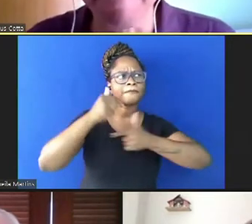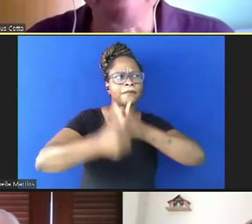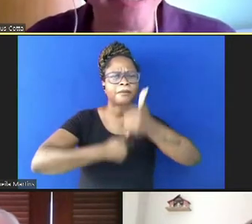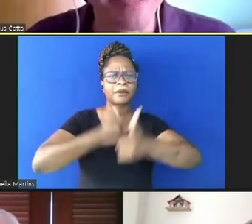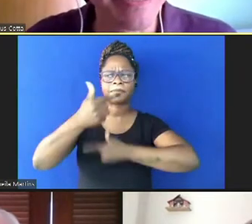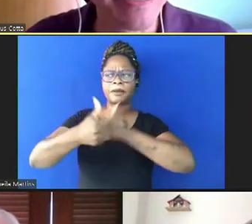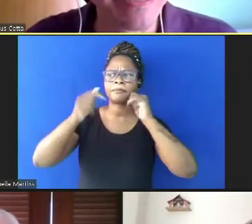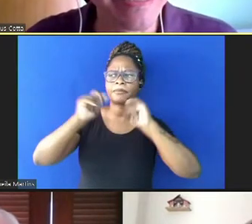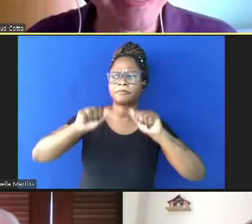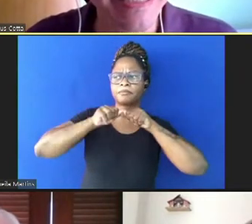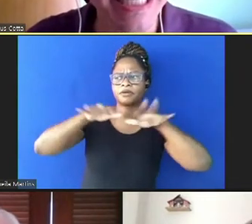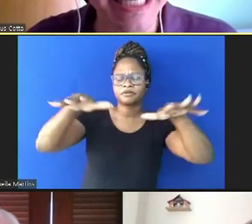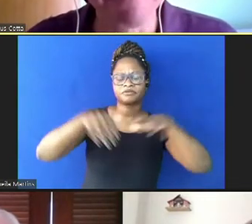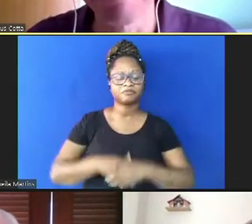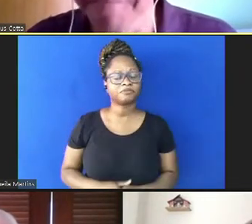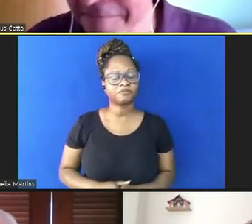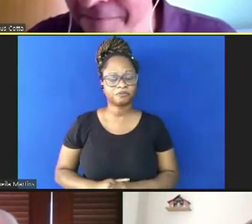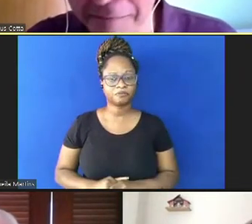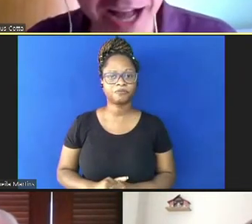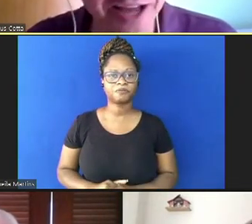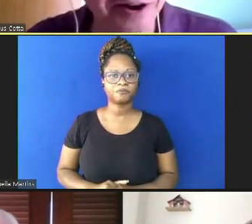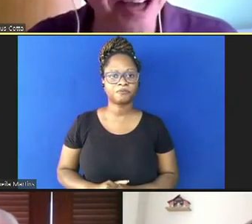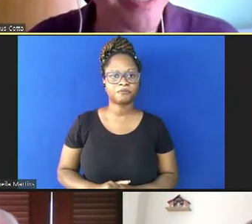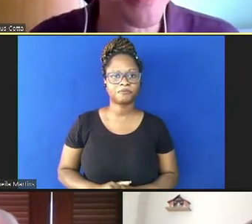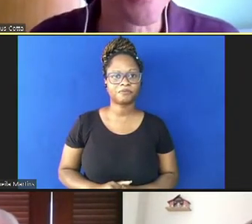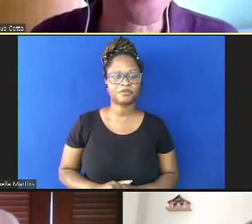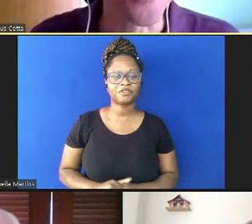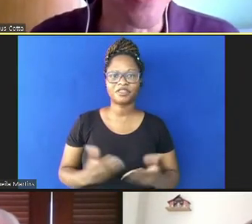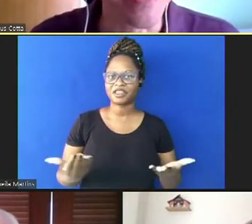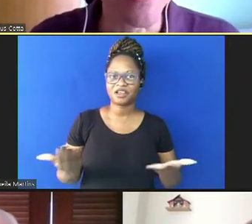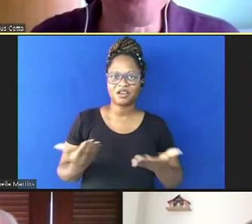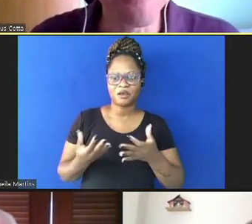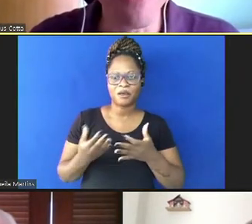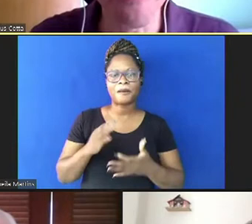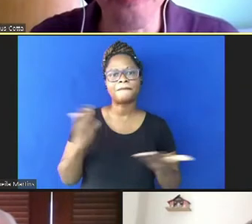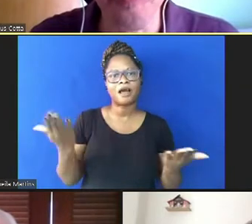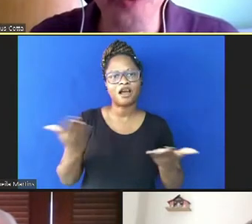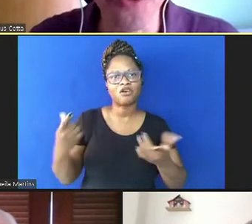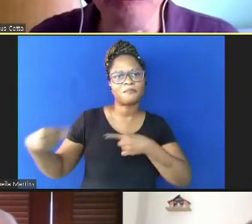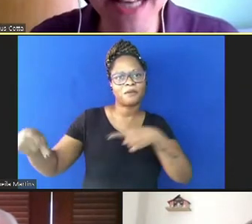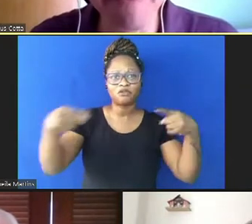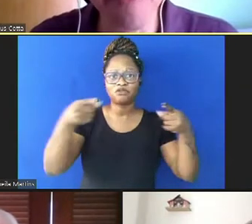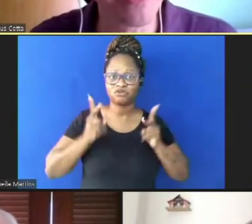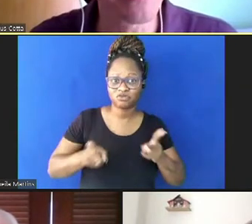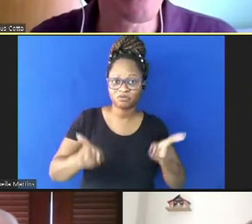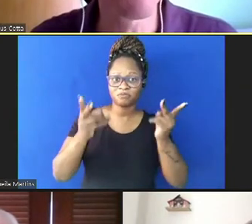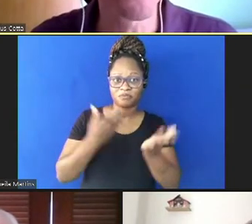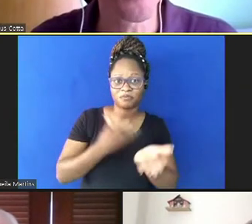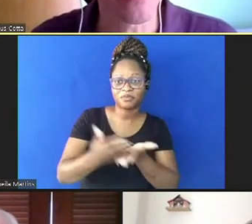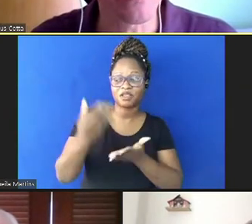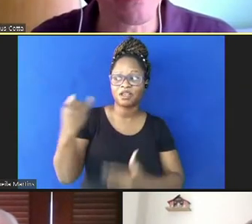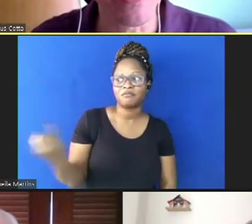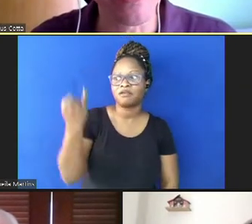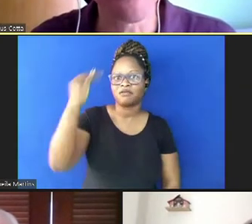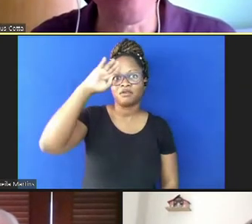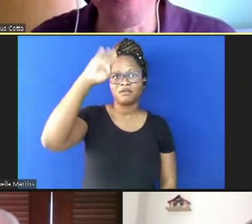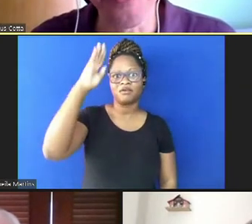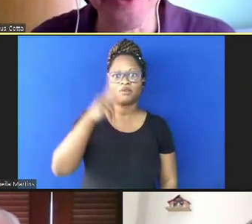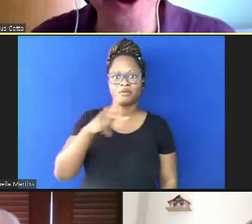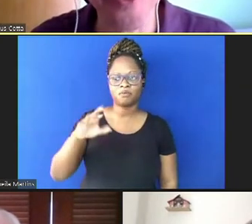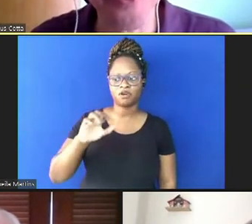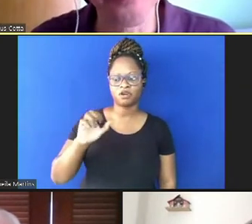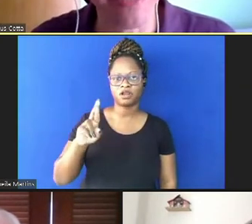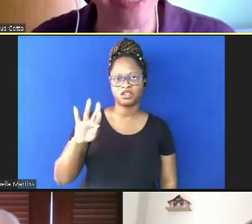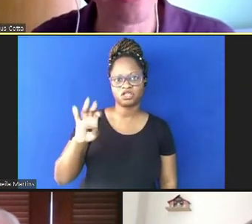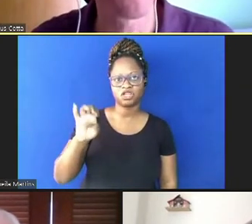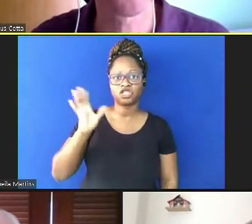Bem, sem maiores discussões. Então, vamos ao ponto mais importante. Professora Cristiane já falou sobre